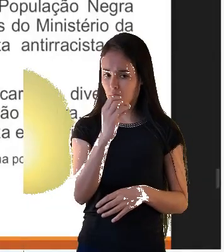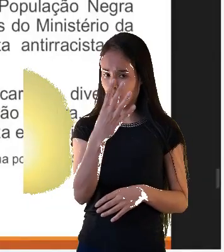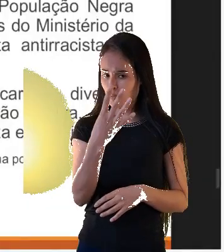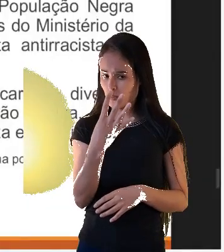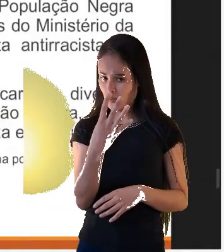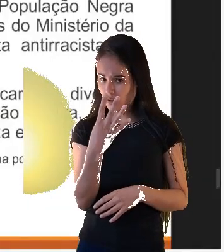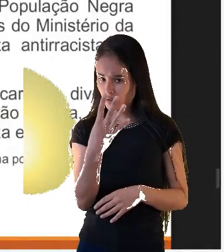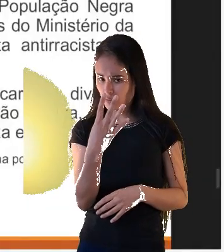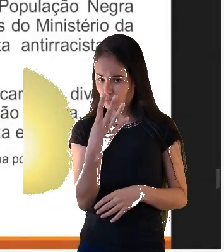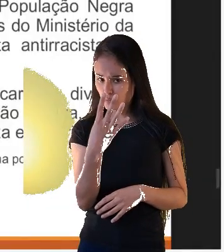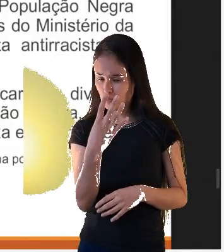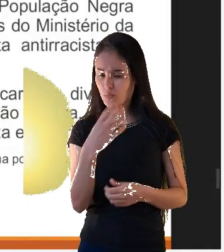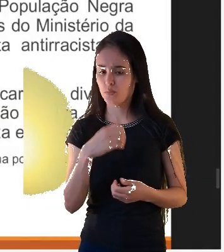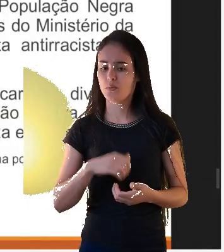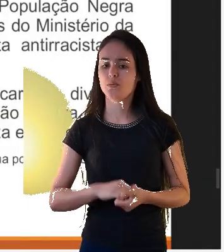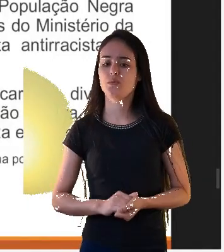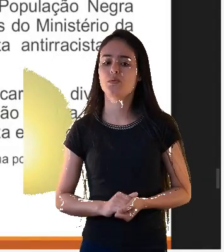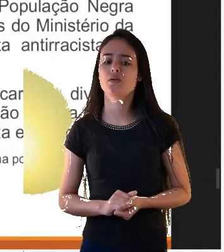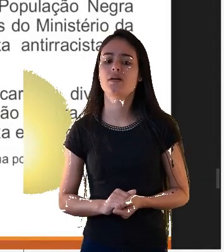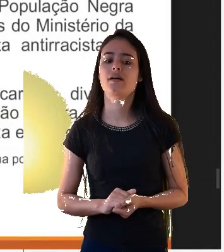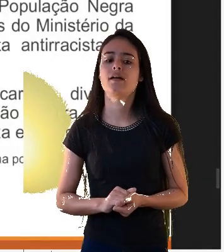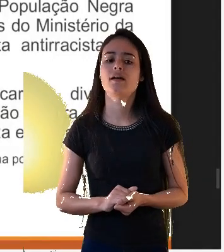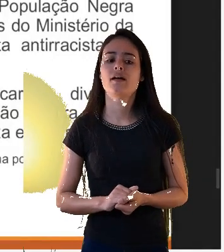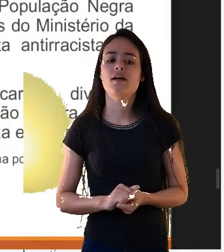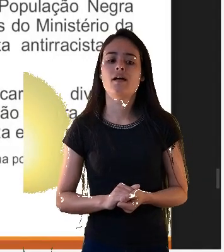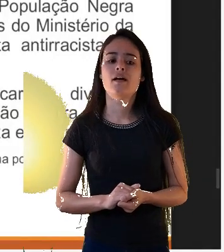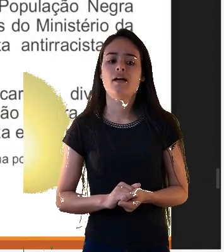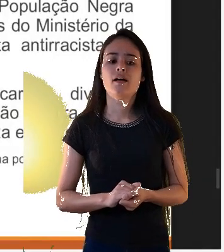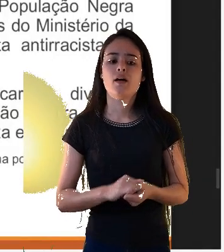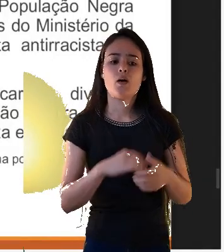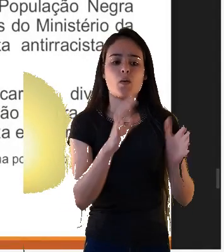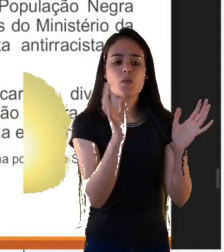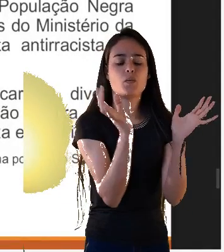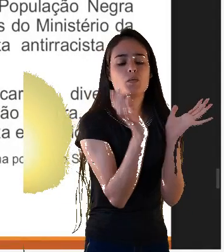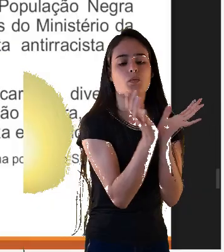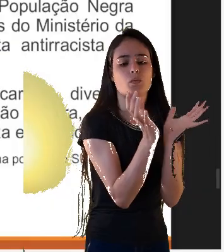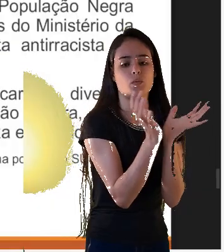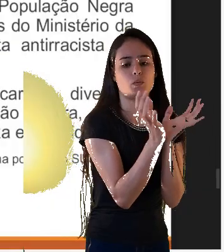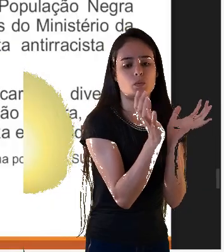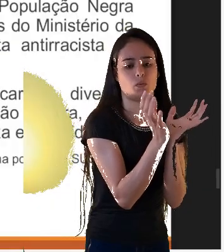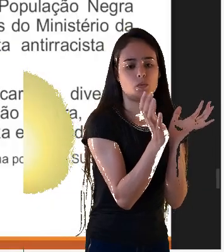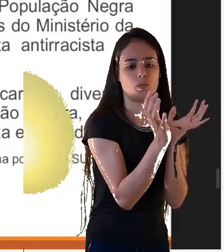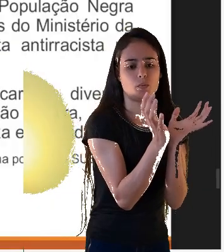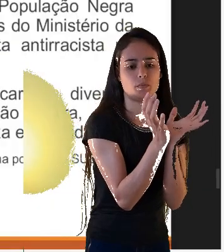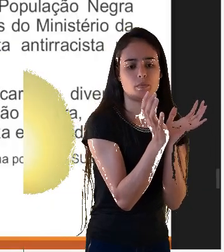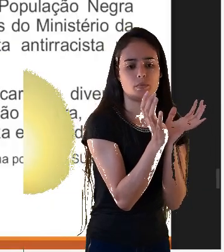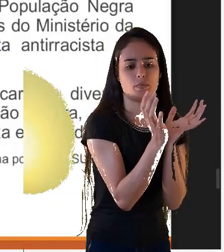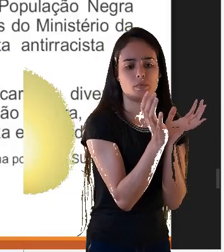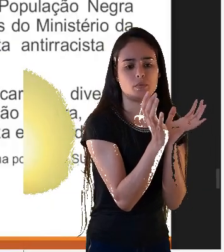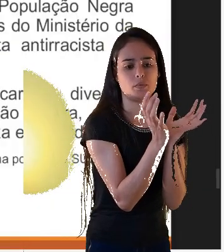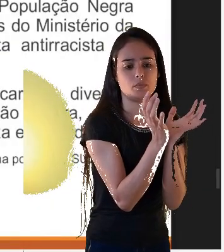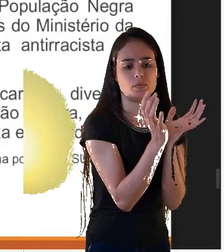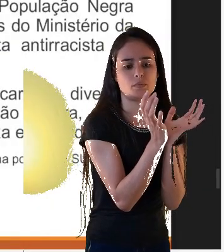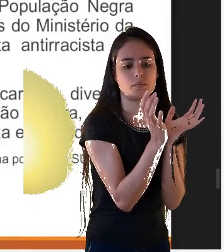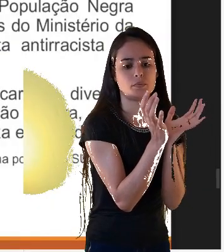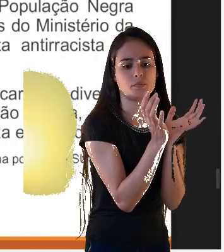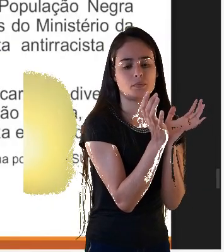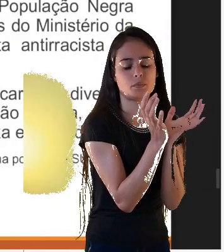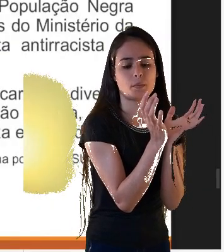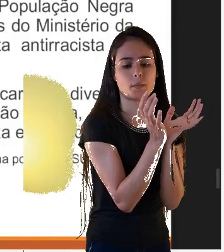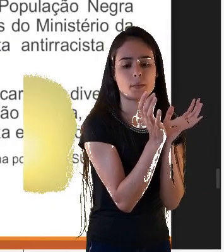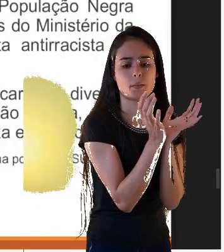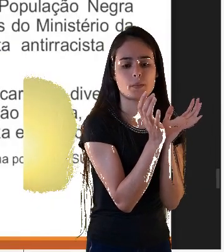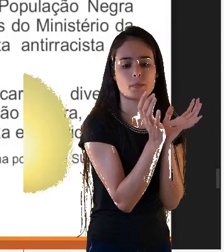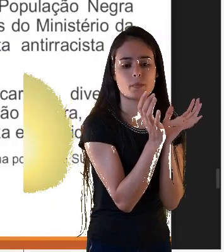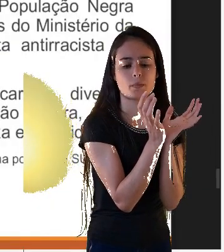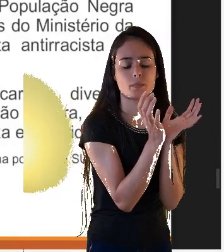Depois a gente vai ter a criação em 2004 de um comitê técnico da saúde da população